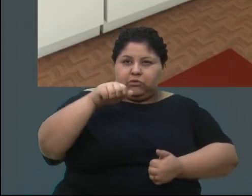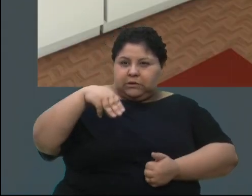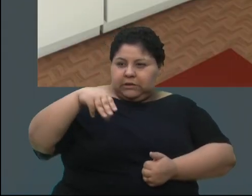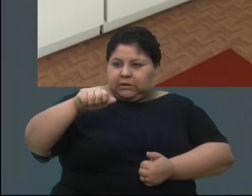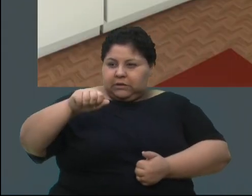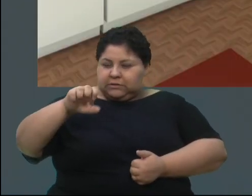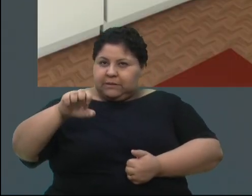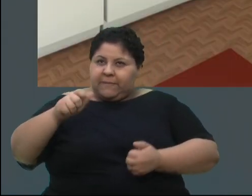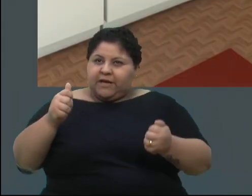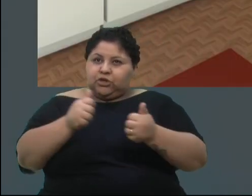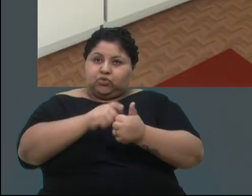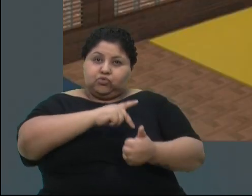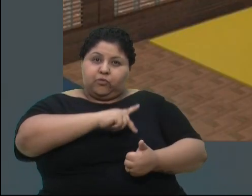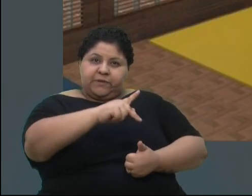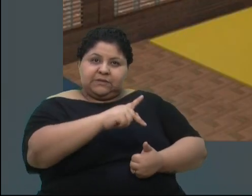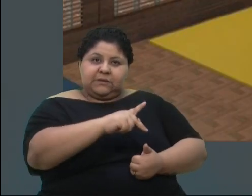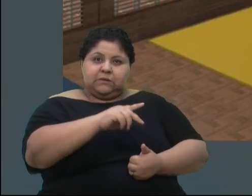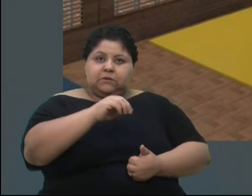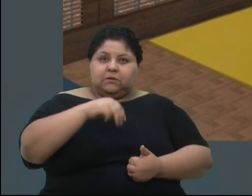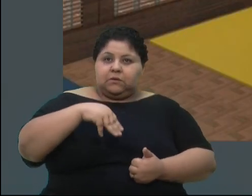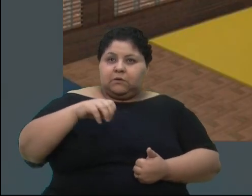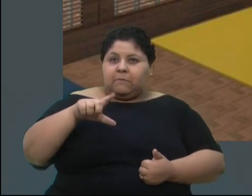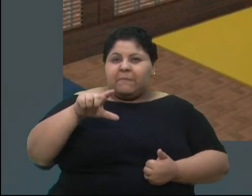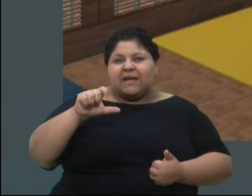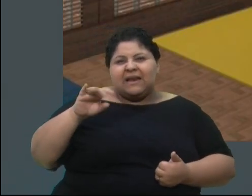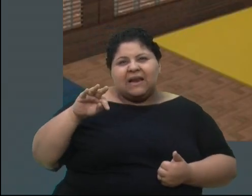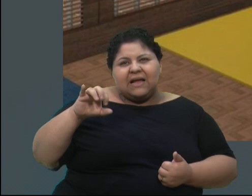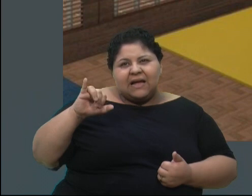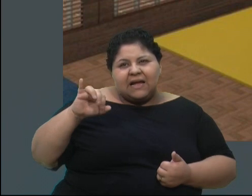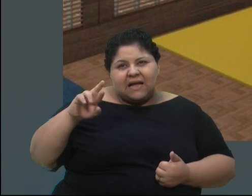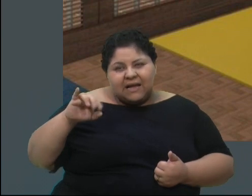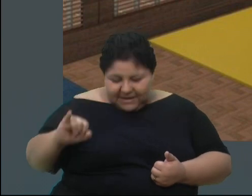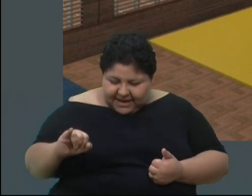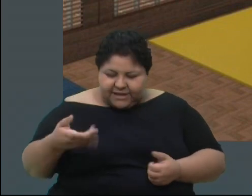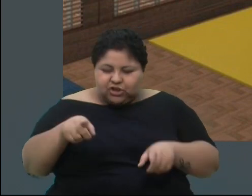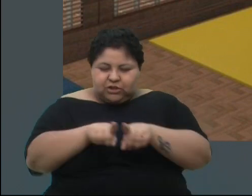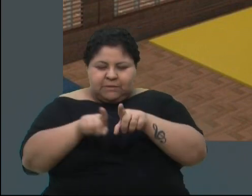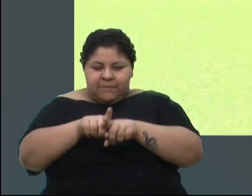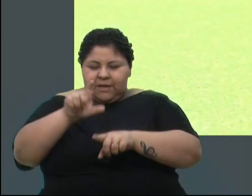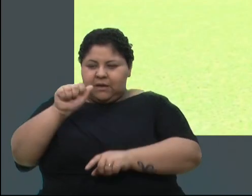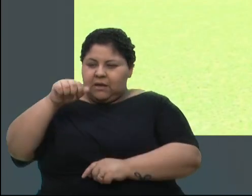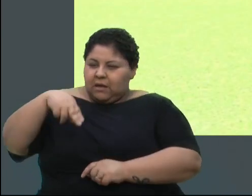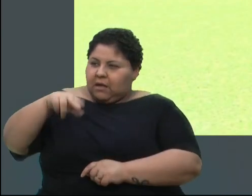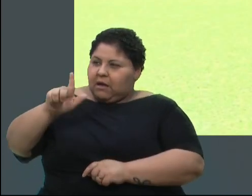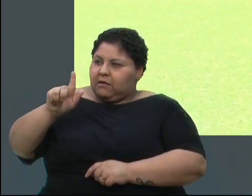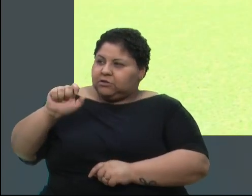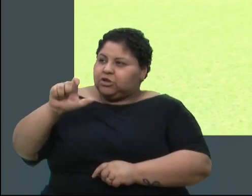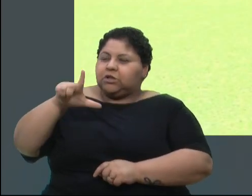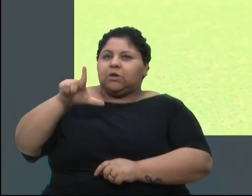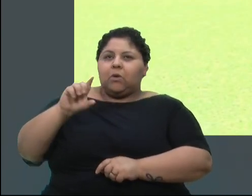presidente Melete, o Ângelo, pessoas responsáveis,